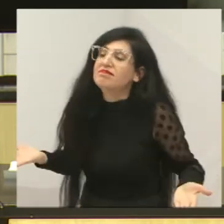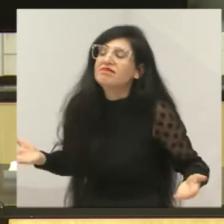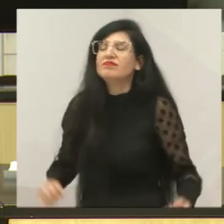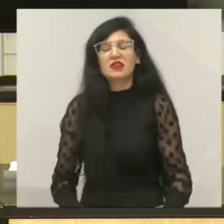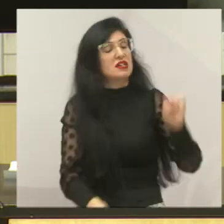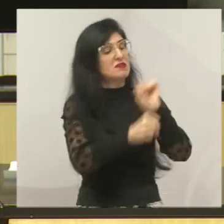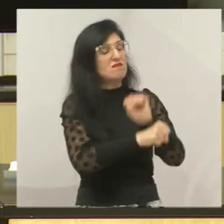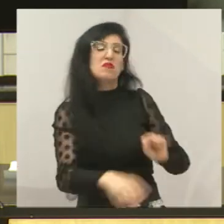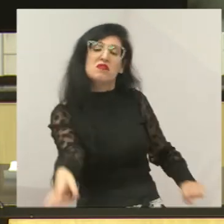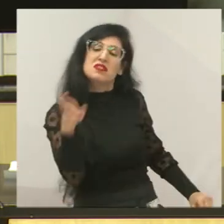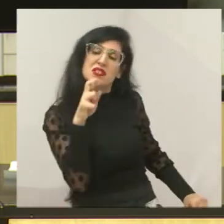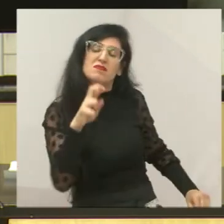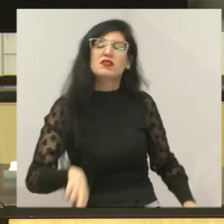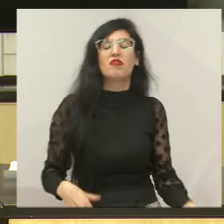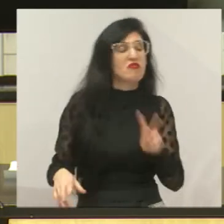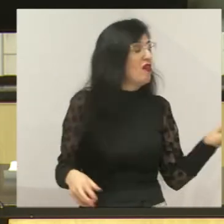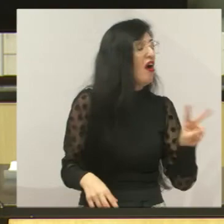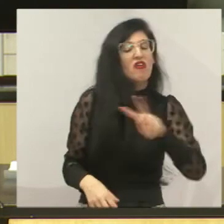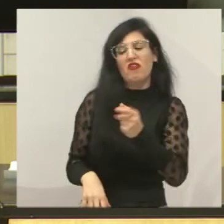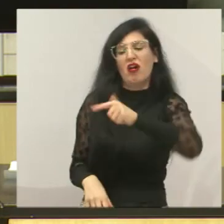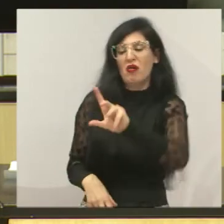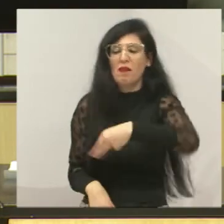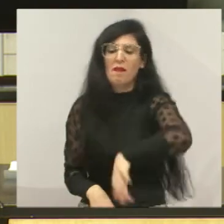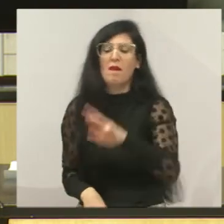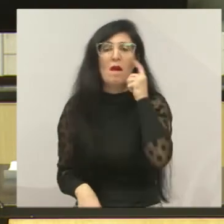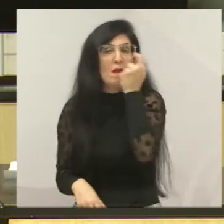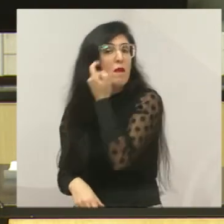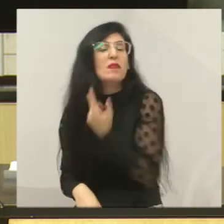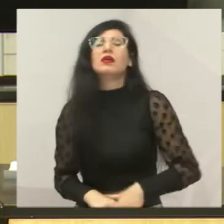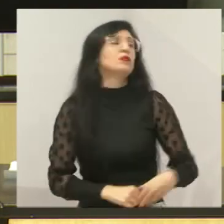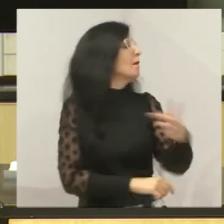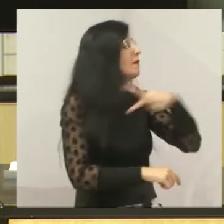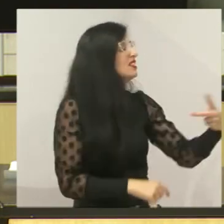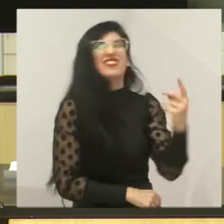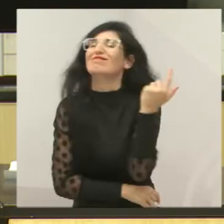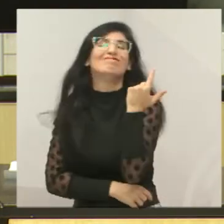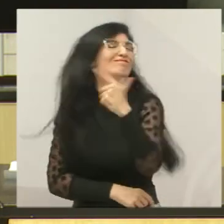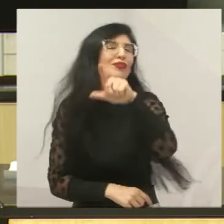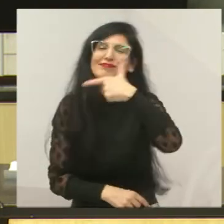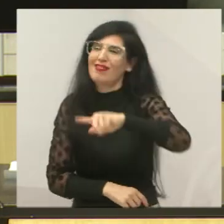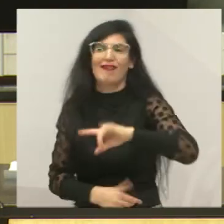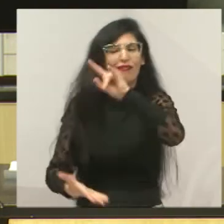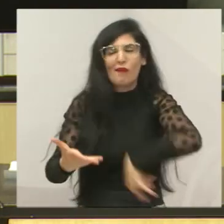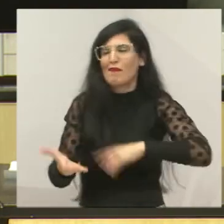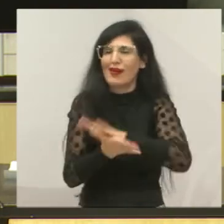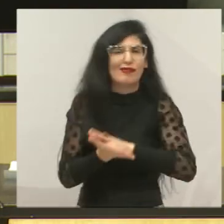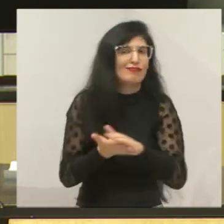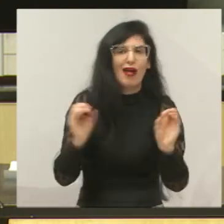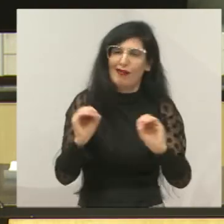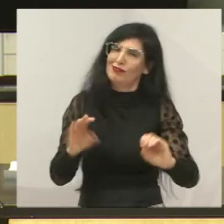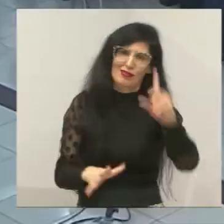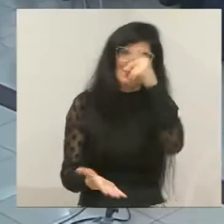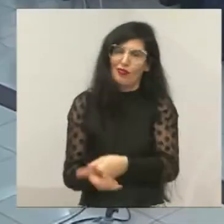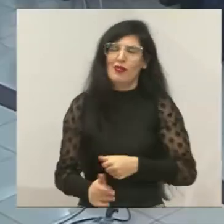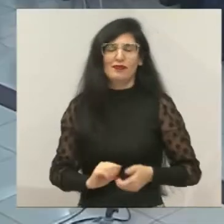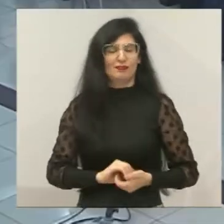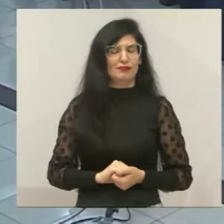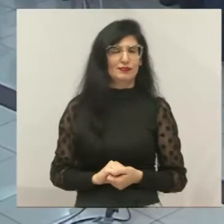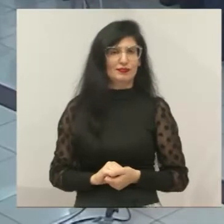aguardar a manifestação, subscrevemos. Vereador Valmir Parque do Meia Lua. Senhor presidente, não há mais pedidos de informações.